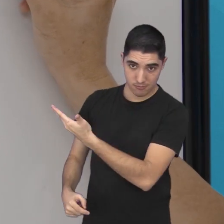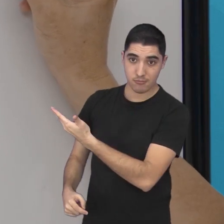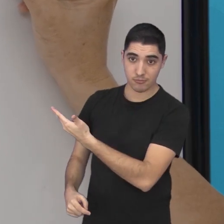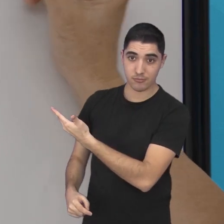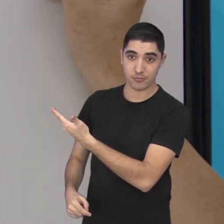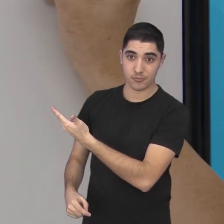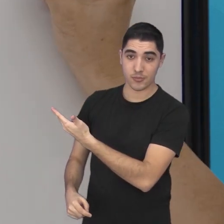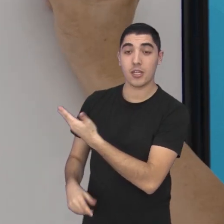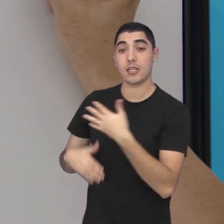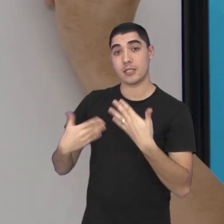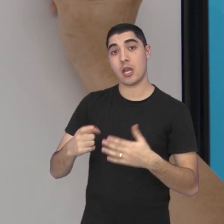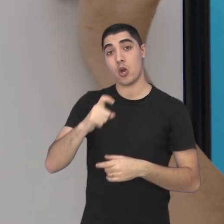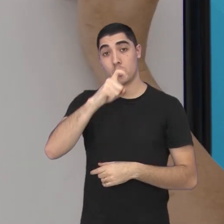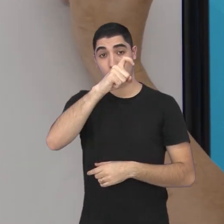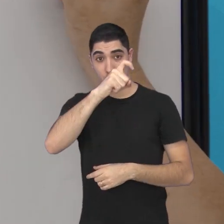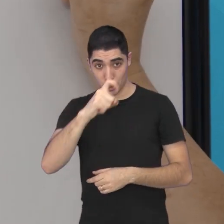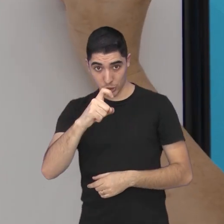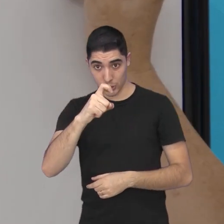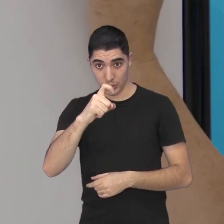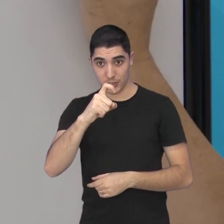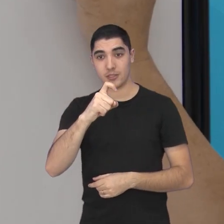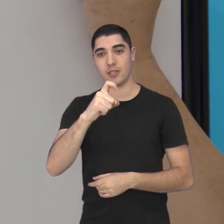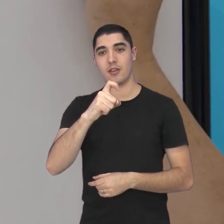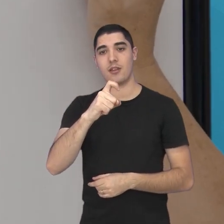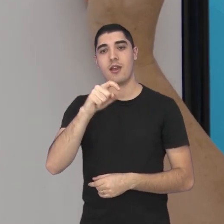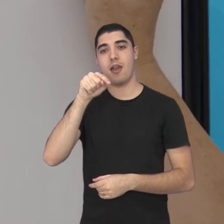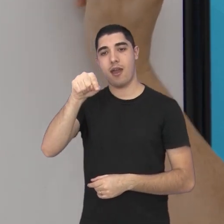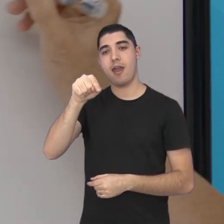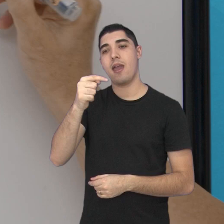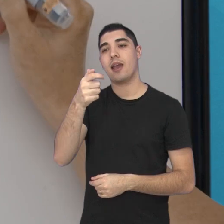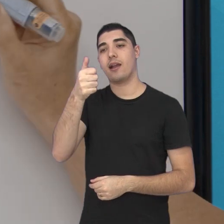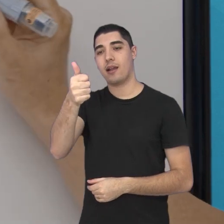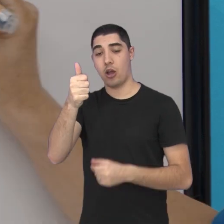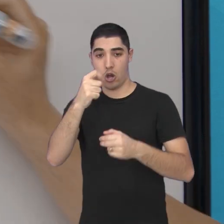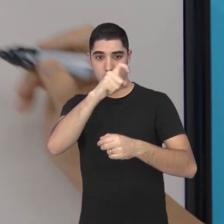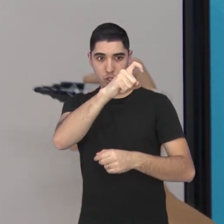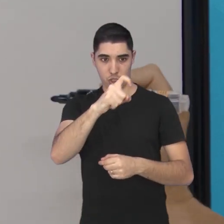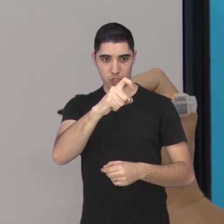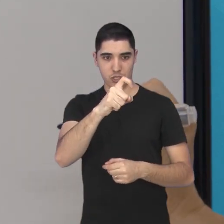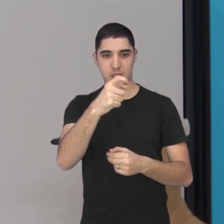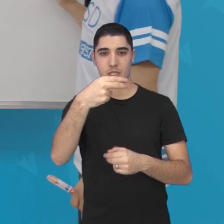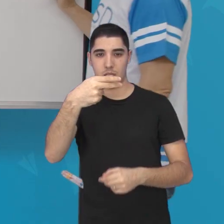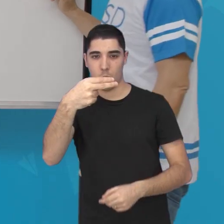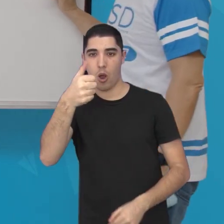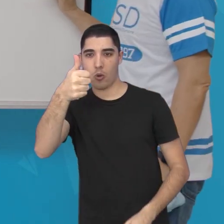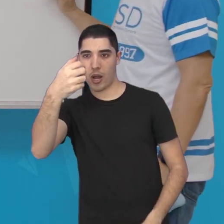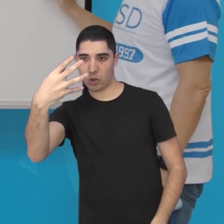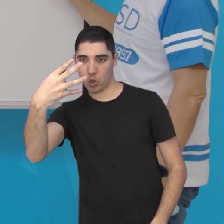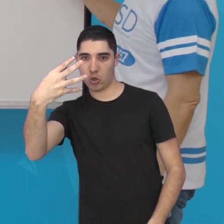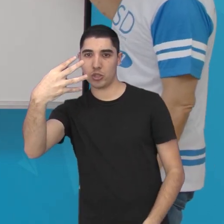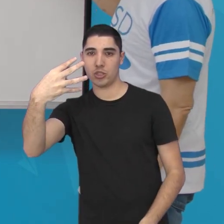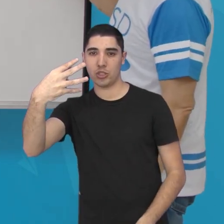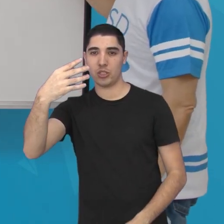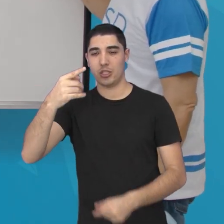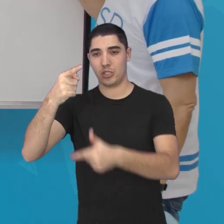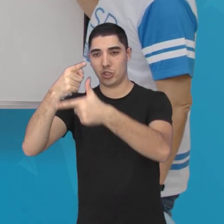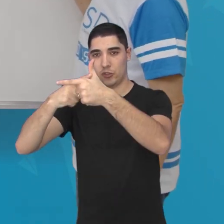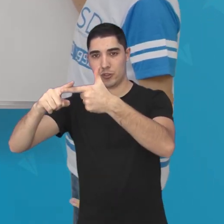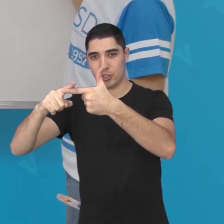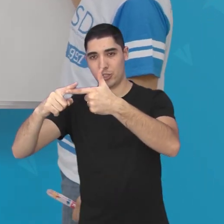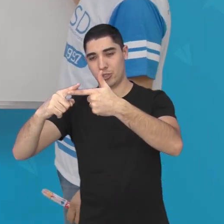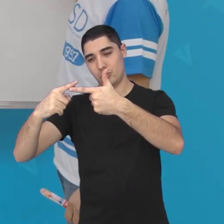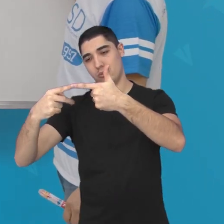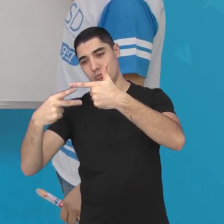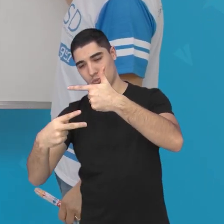Isso implica que x vai ser igual a 7, que é 14 dividido por 2. Ok? Então, o conjunto de